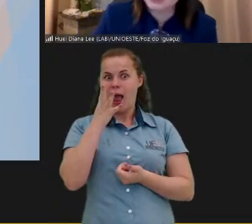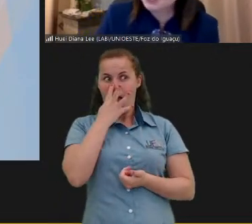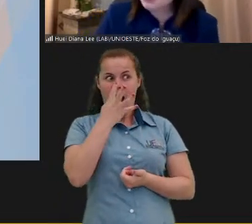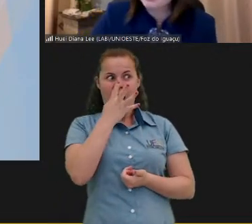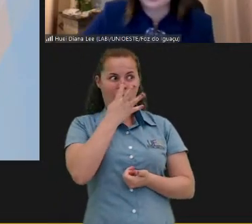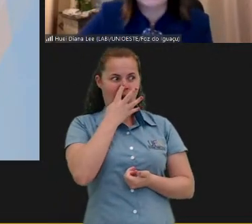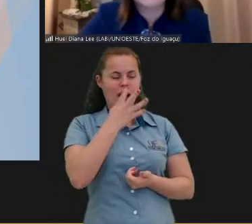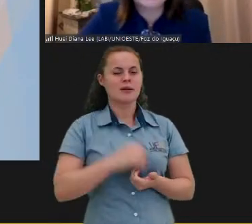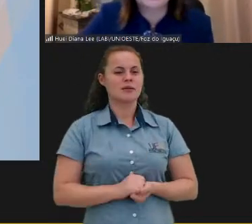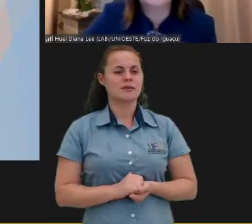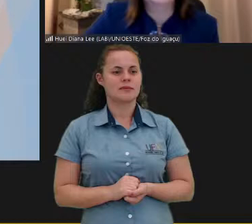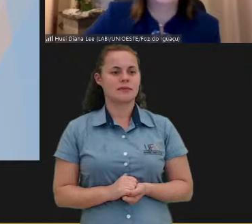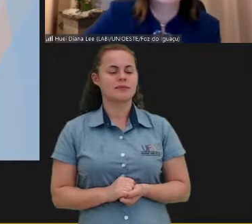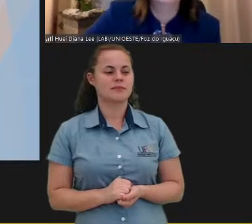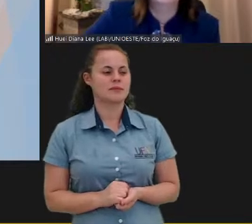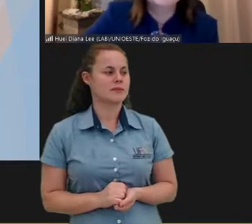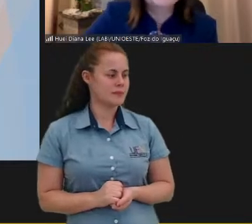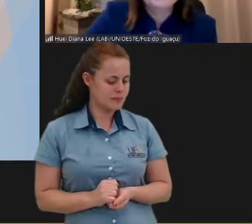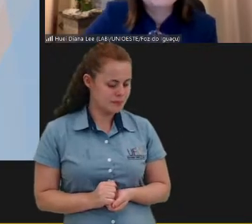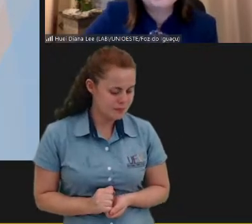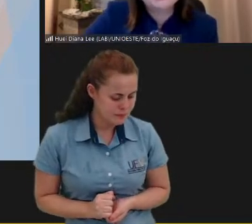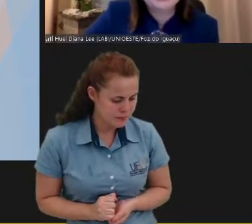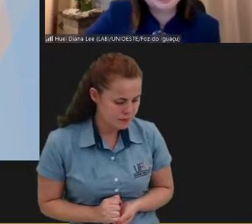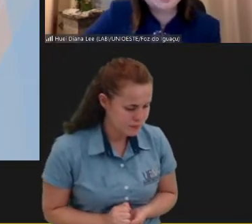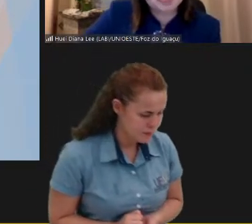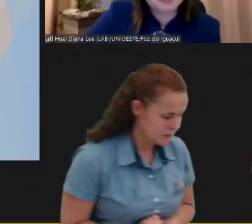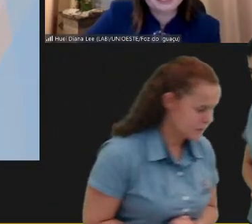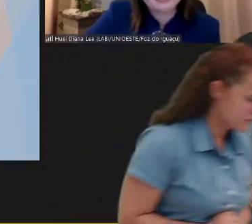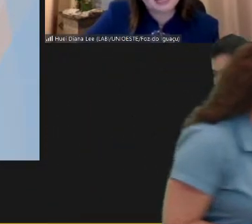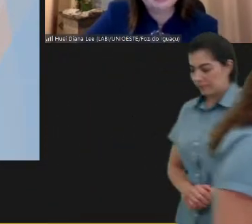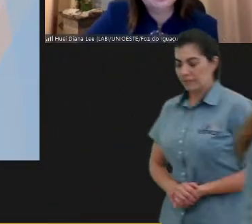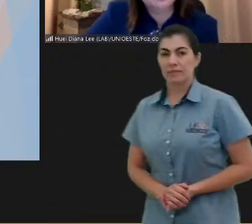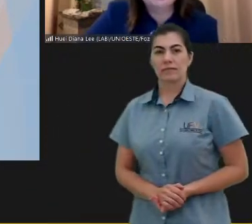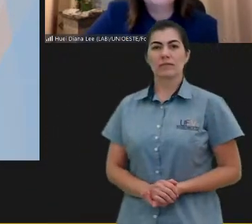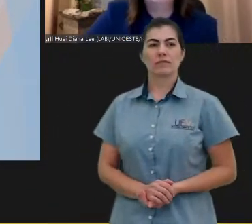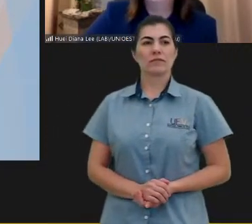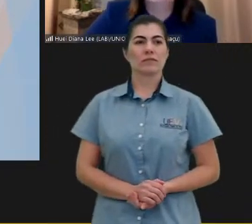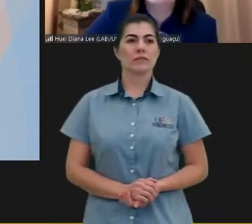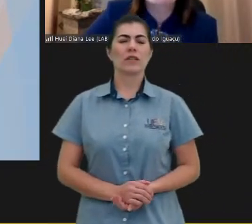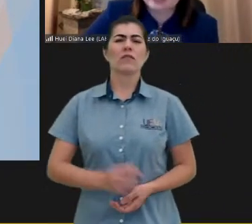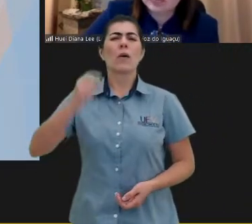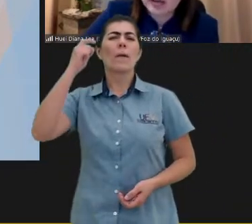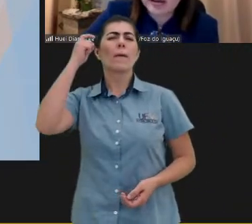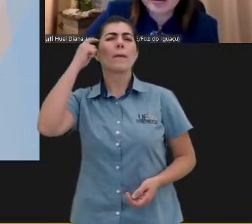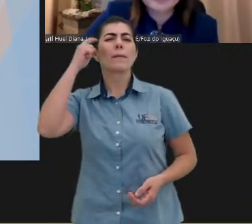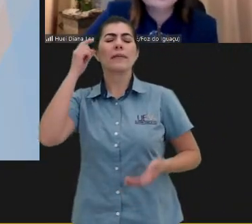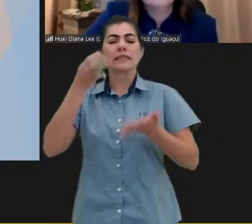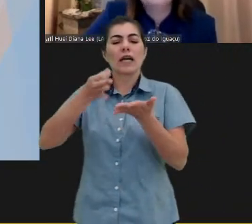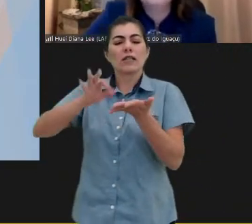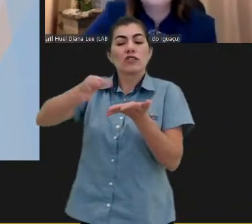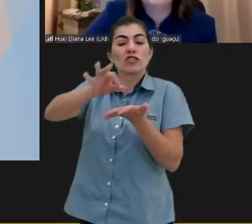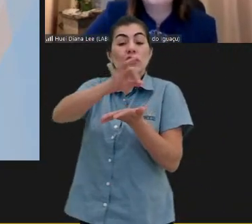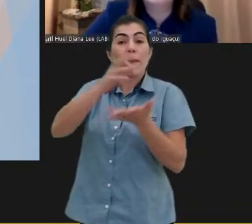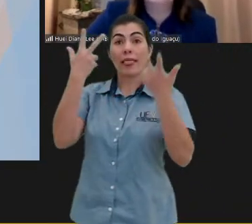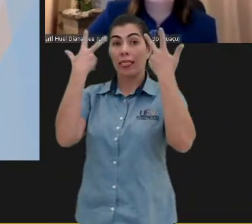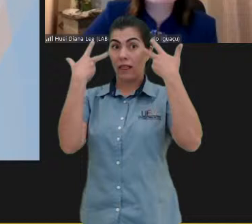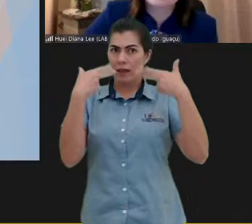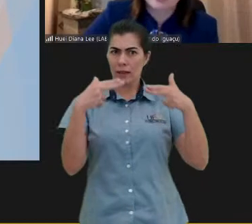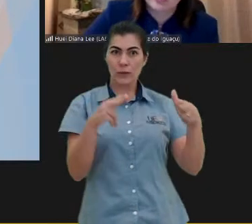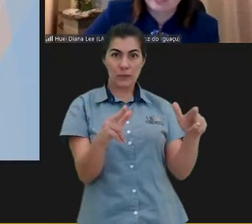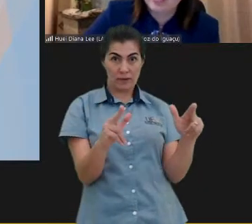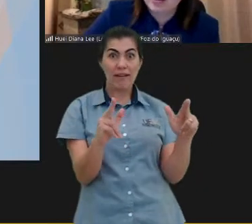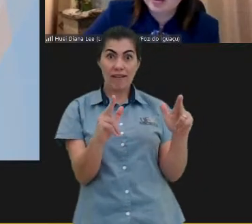essa coisa cultural, né, com as joias. Mas aí a gente pode pensar nos diamantes naturais, nos